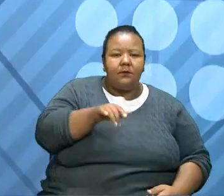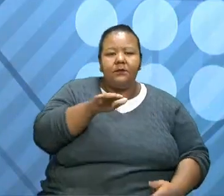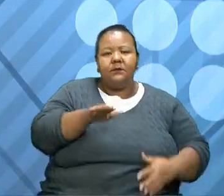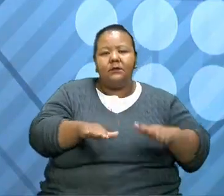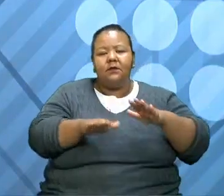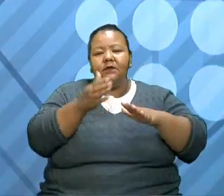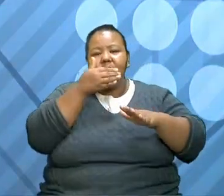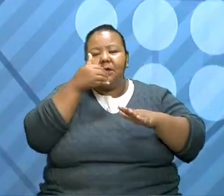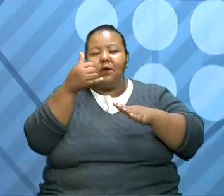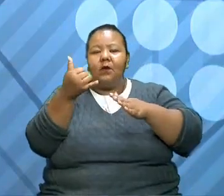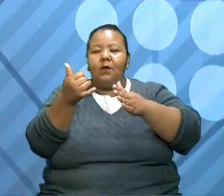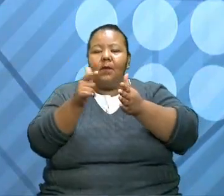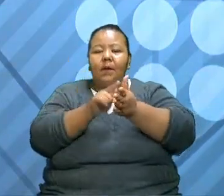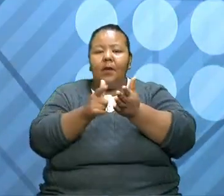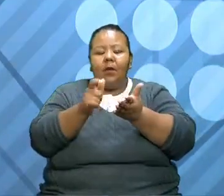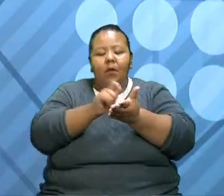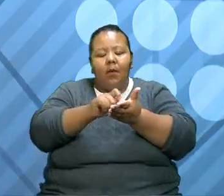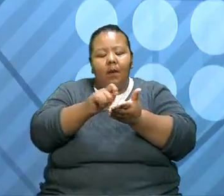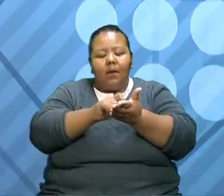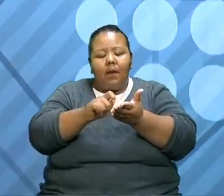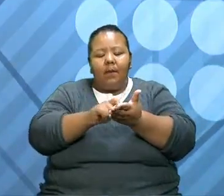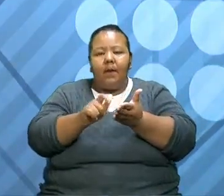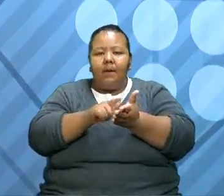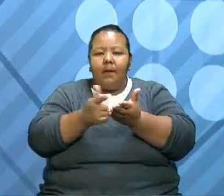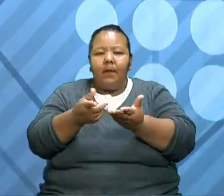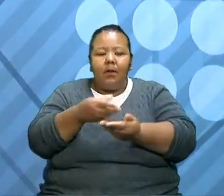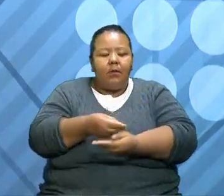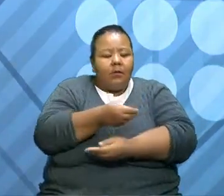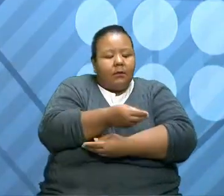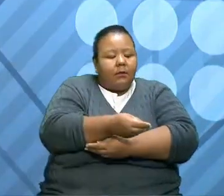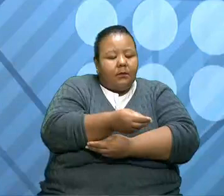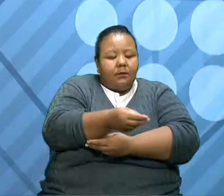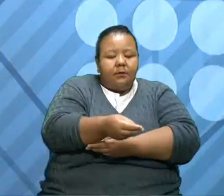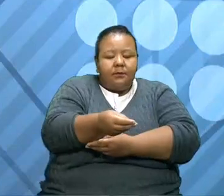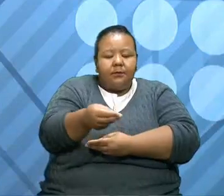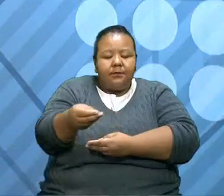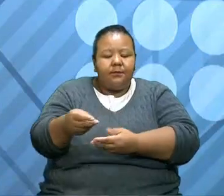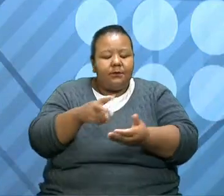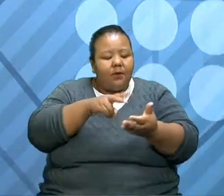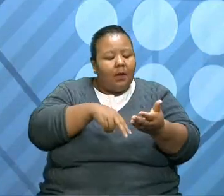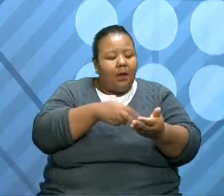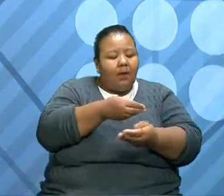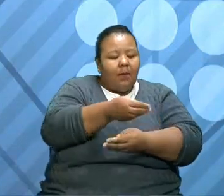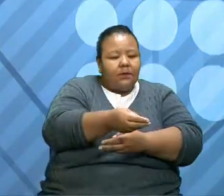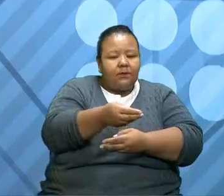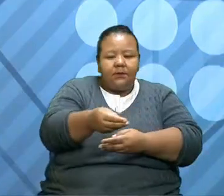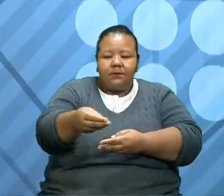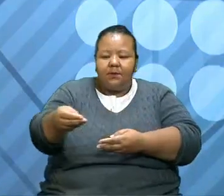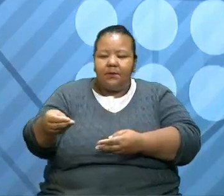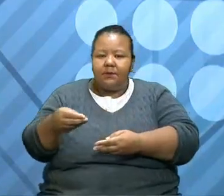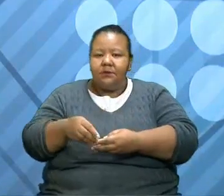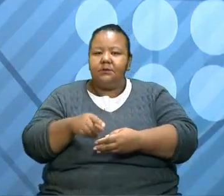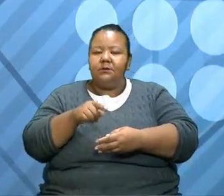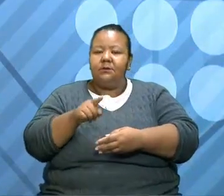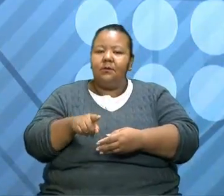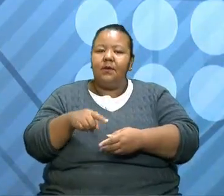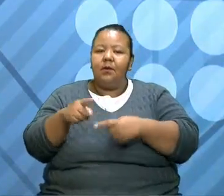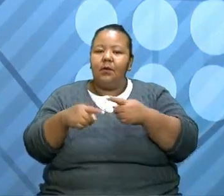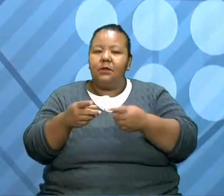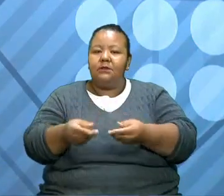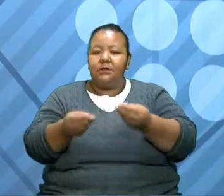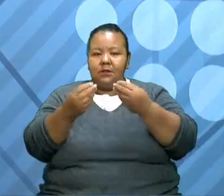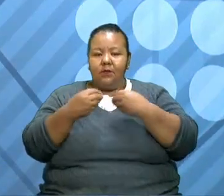interessante você escrever papeizinhos e passar para cada um ler essa informação? E aí, para eles te